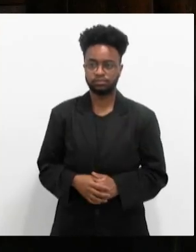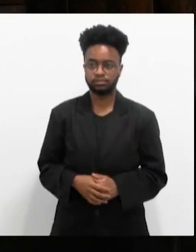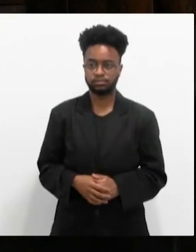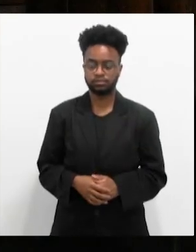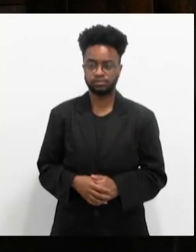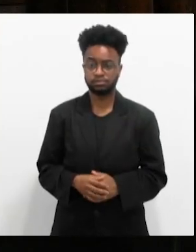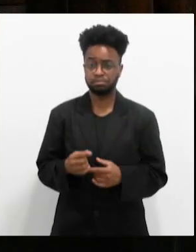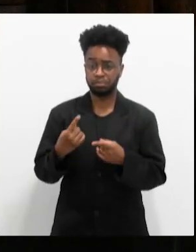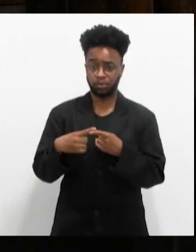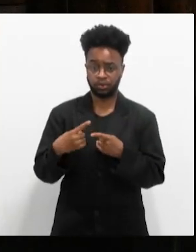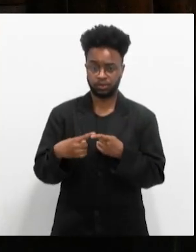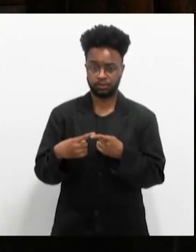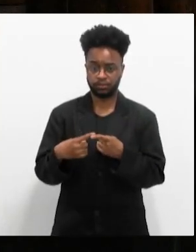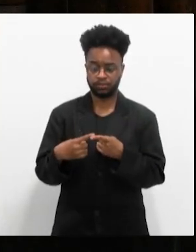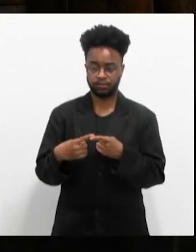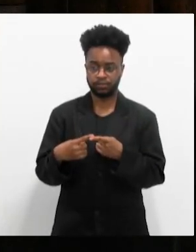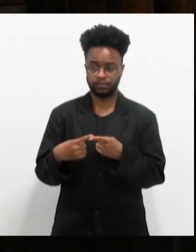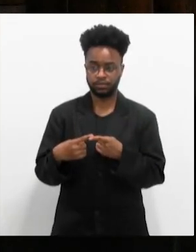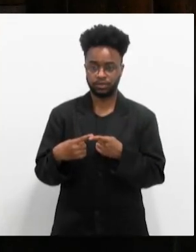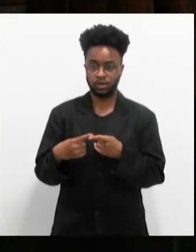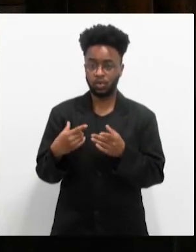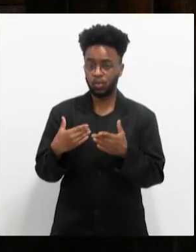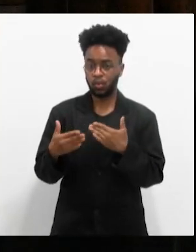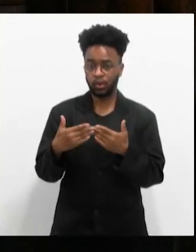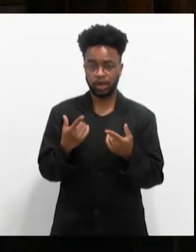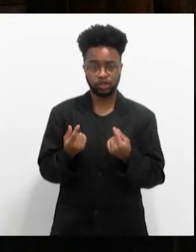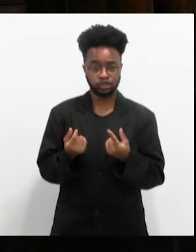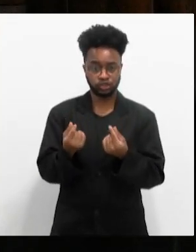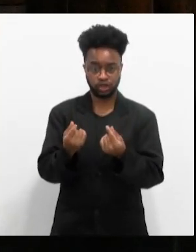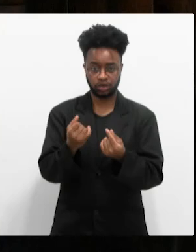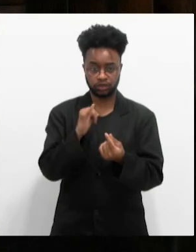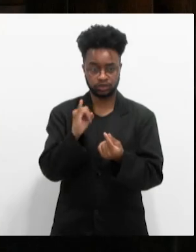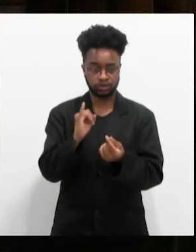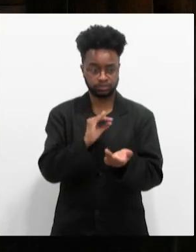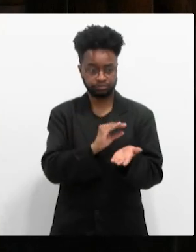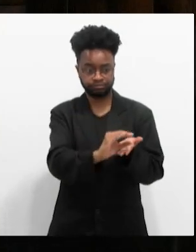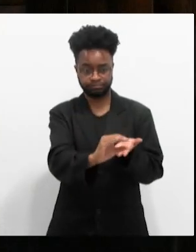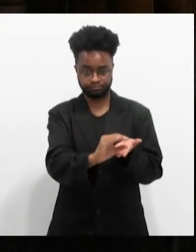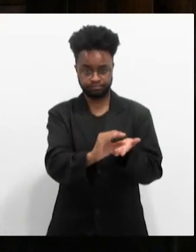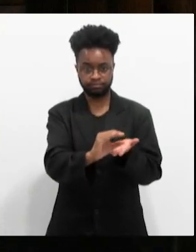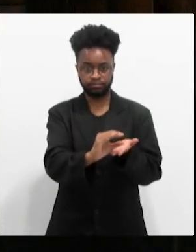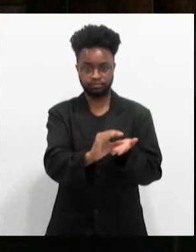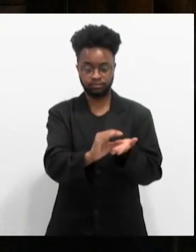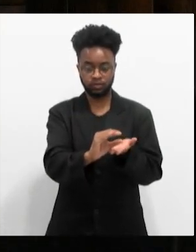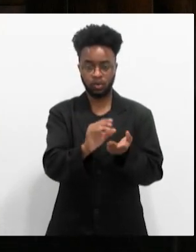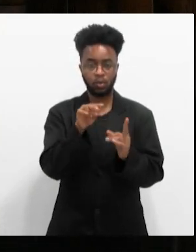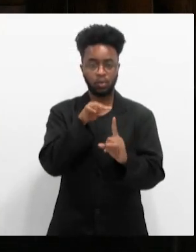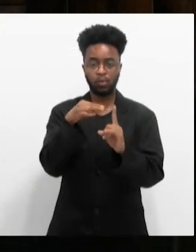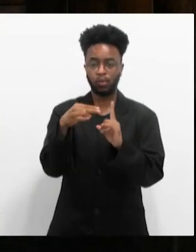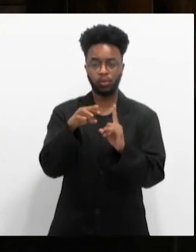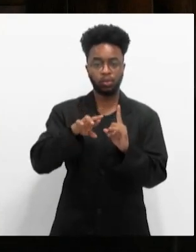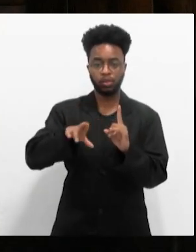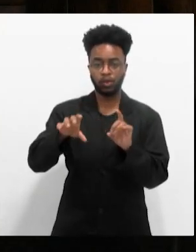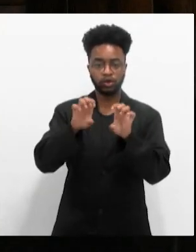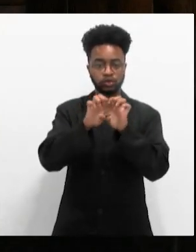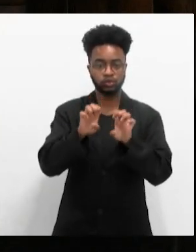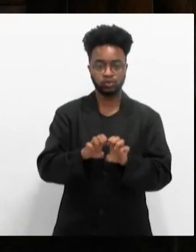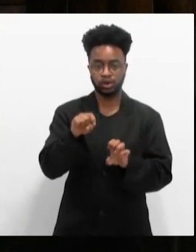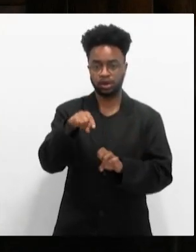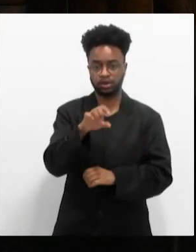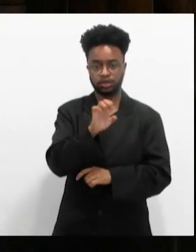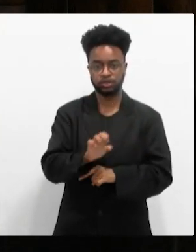Por quê? Porque qualquer dinheiro que entra em caixa, a ótica não é estruturar o